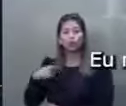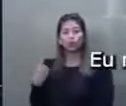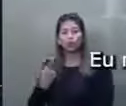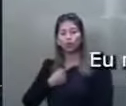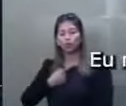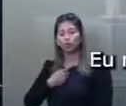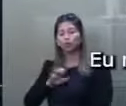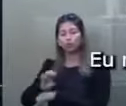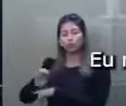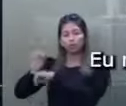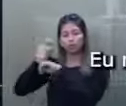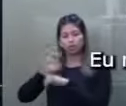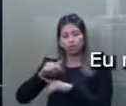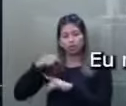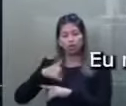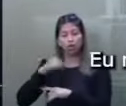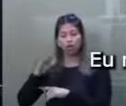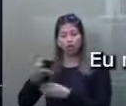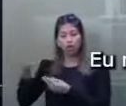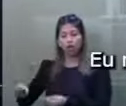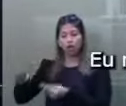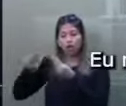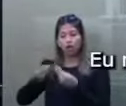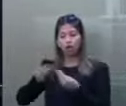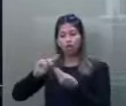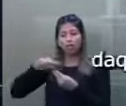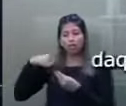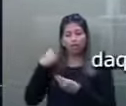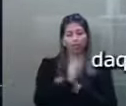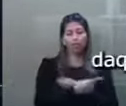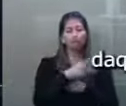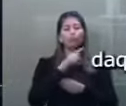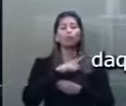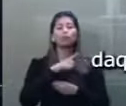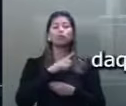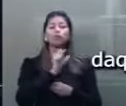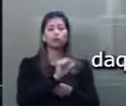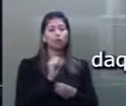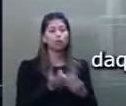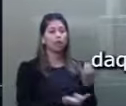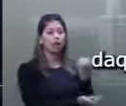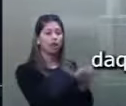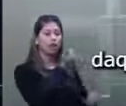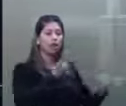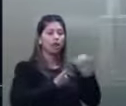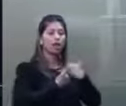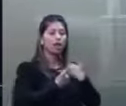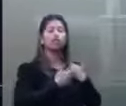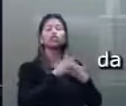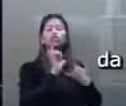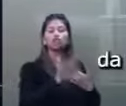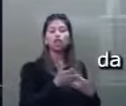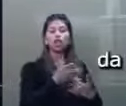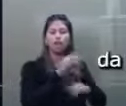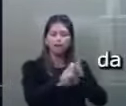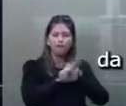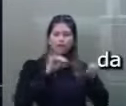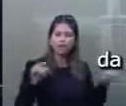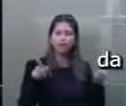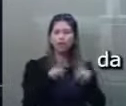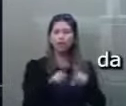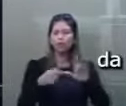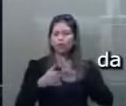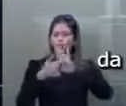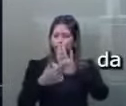Eu recebi, logo depois, senador Jean Paul, daquela denúncia que fiz aqui, ou melhor, daquela revelação